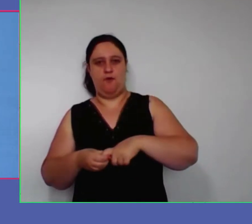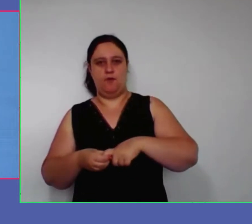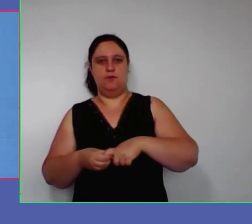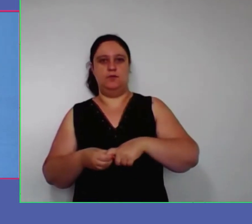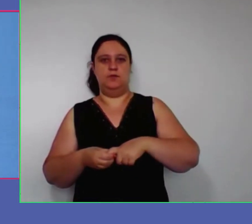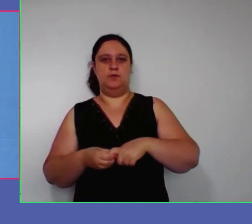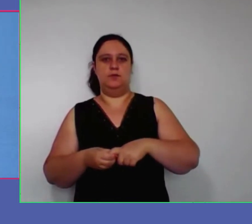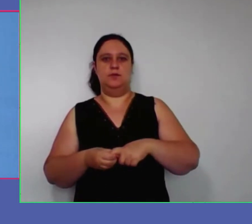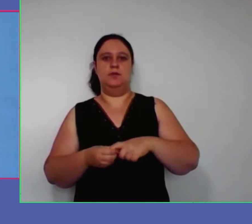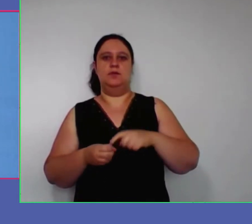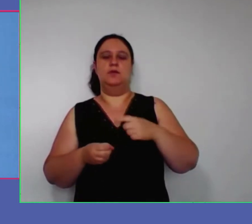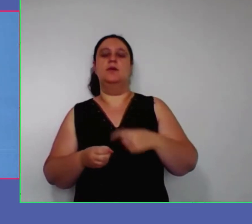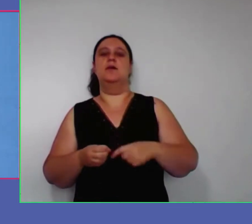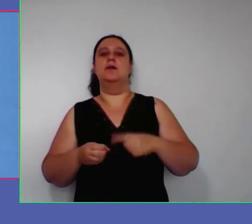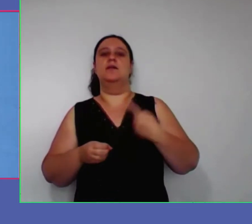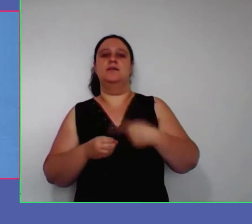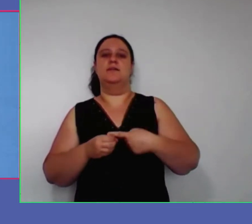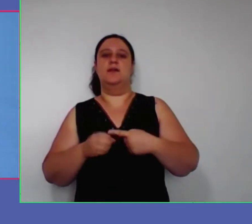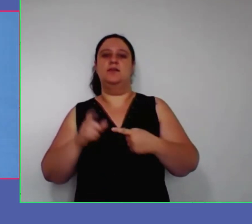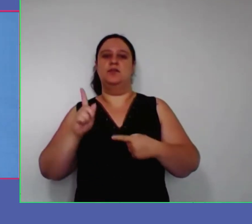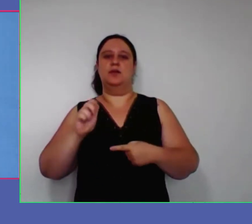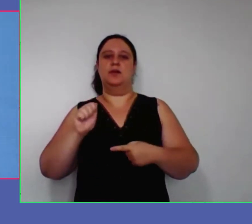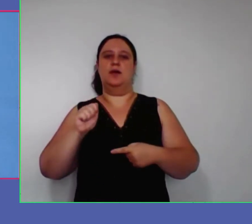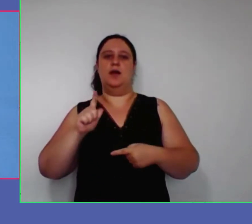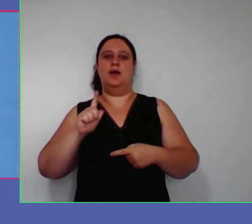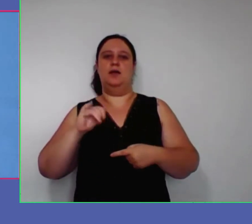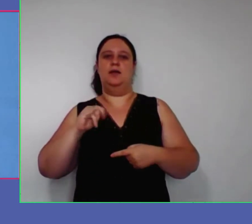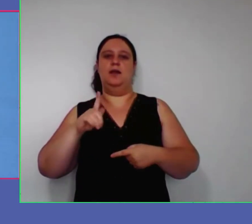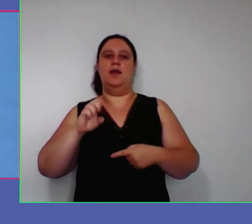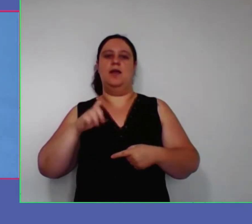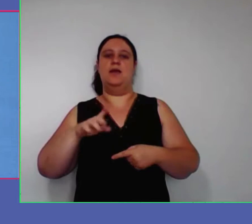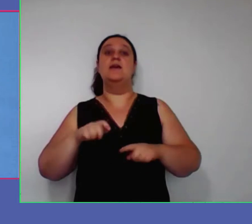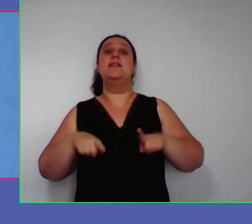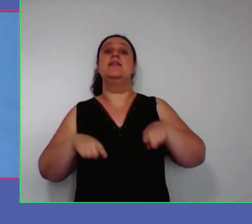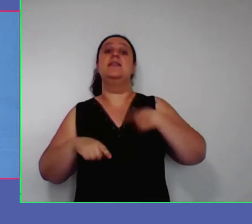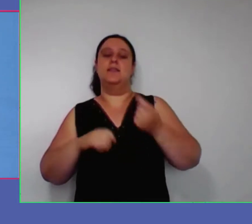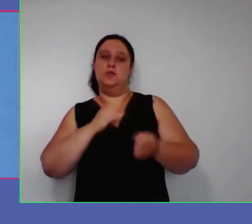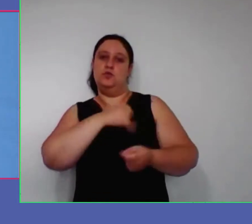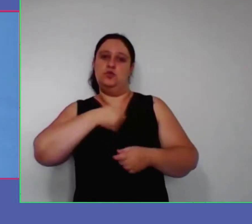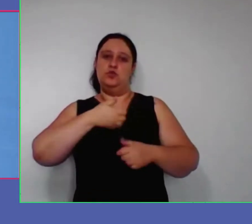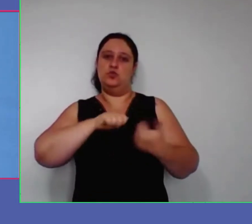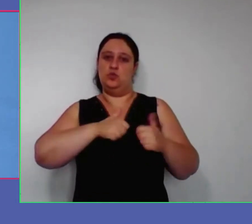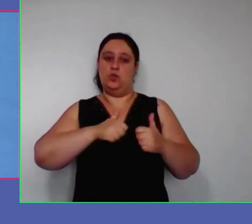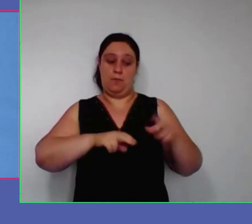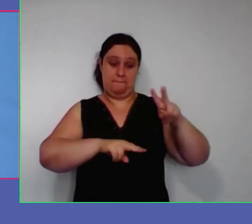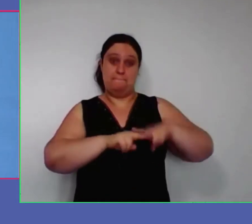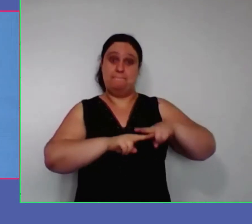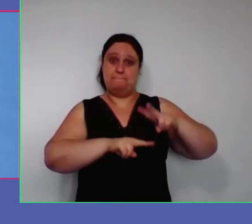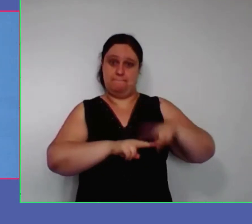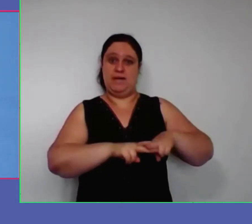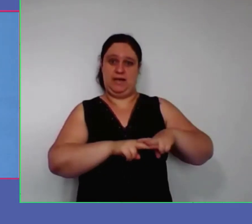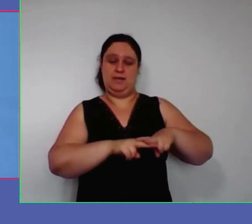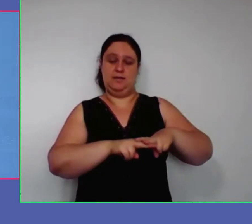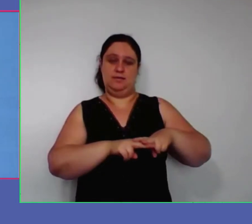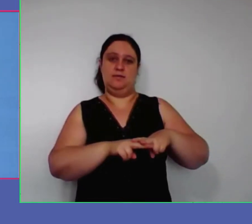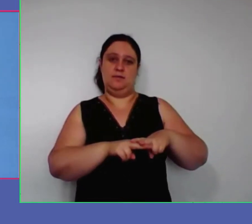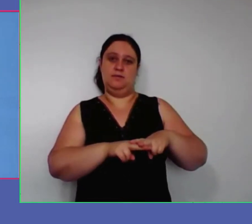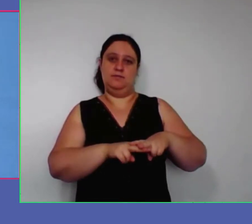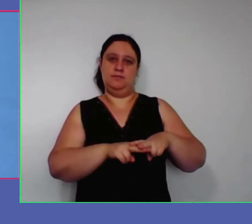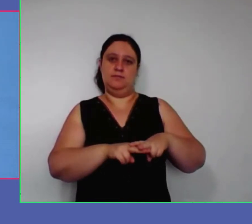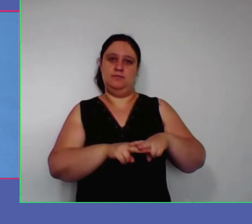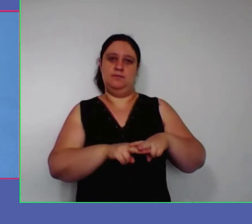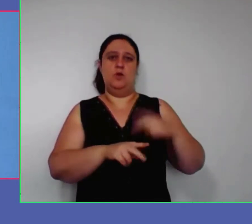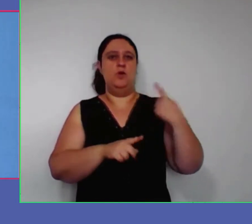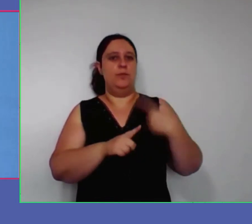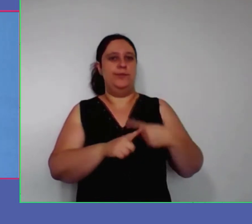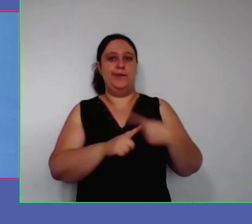Após João ter sido preso, João não saiu de cena e teve de ser